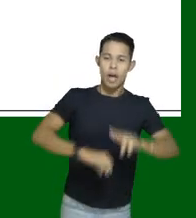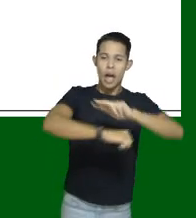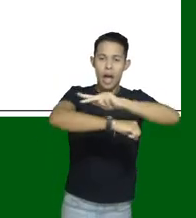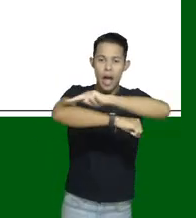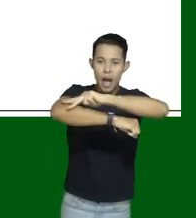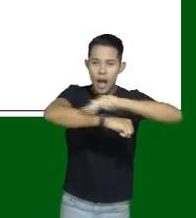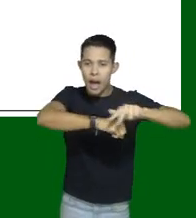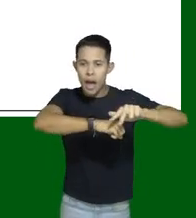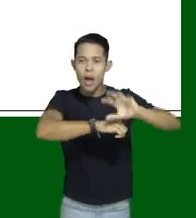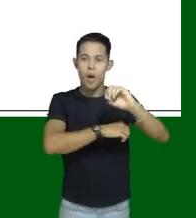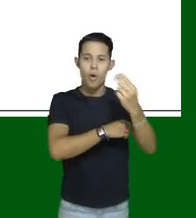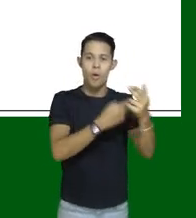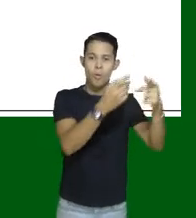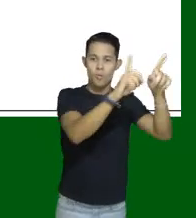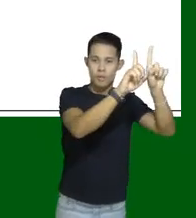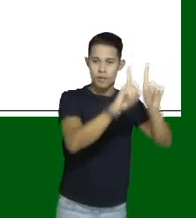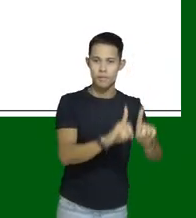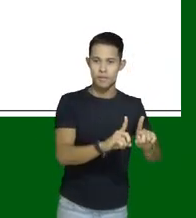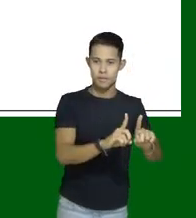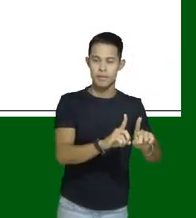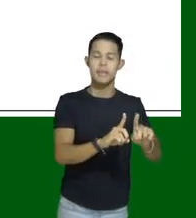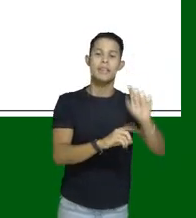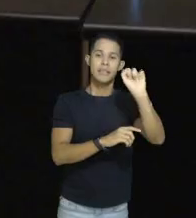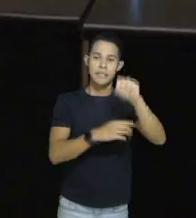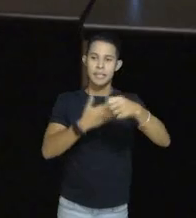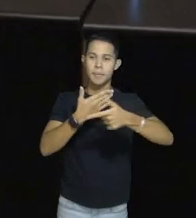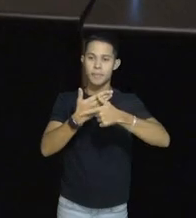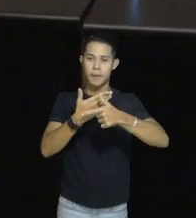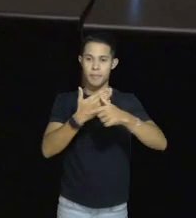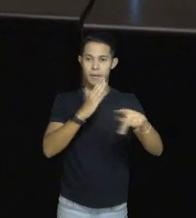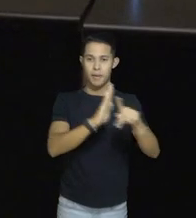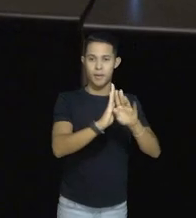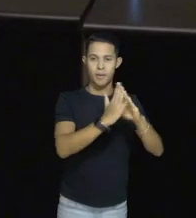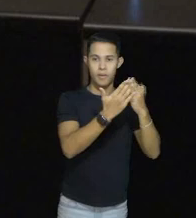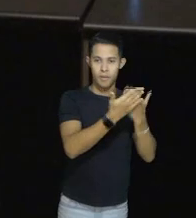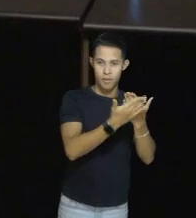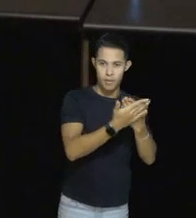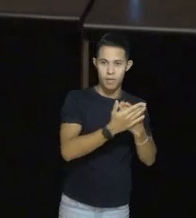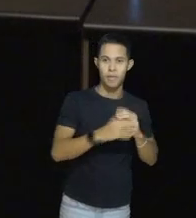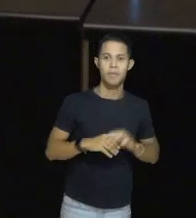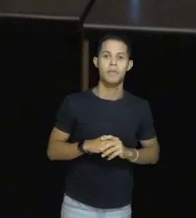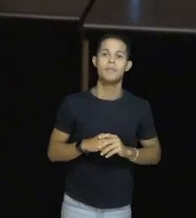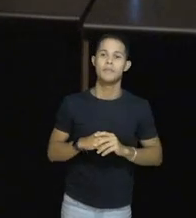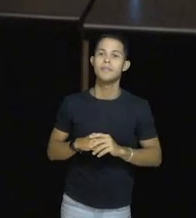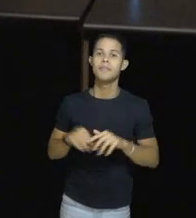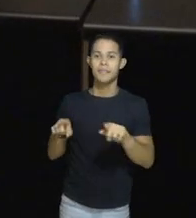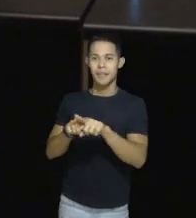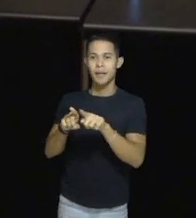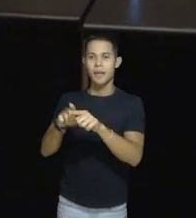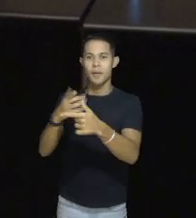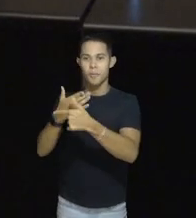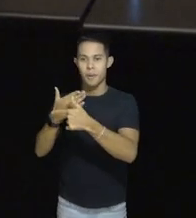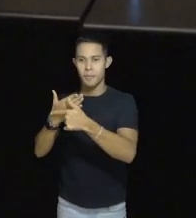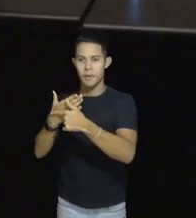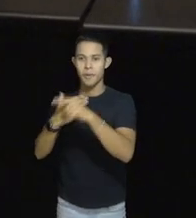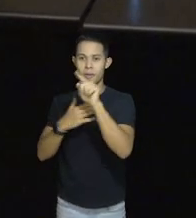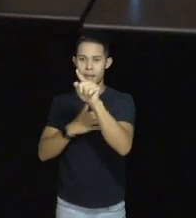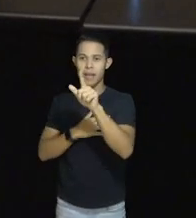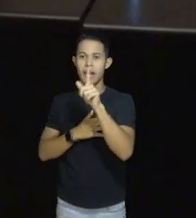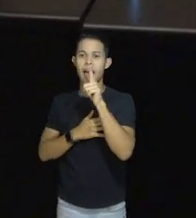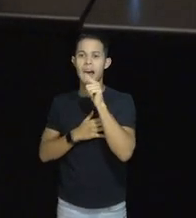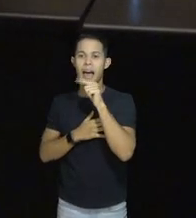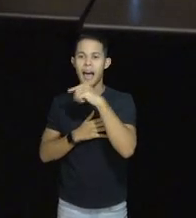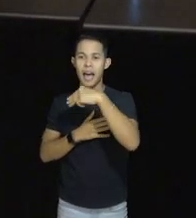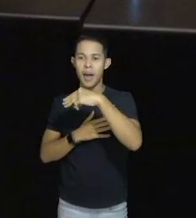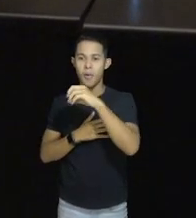raça ou deficiência. Esse, sim, é o papel da escola. E o papel da rede de ensino de Águas Mornas também, como a gente acredita.